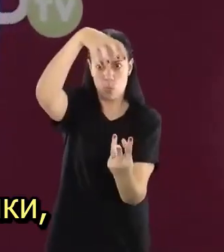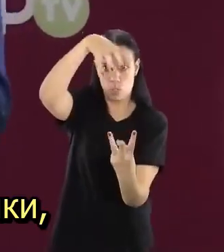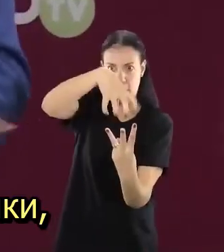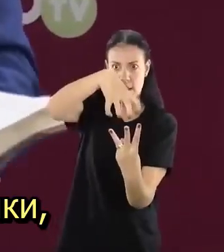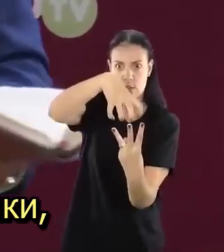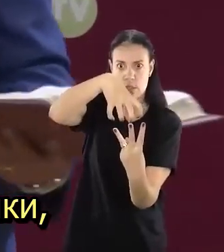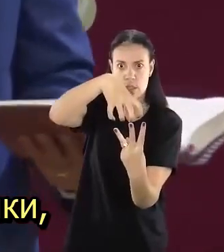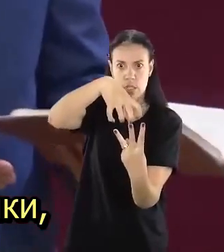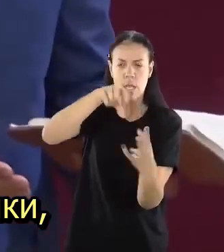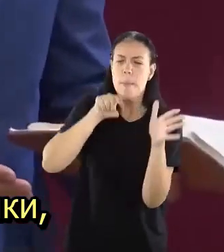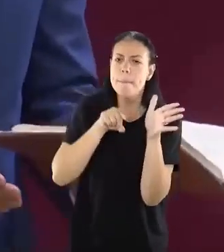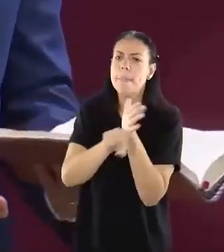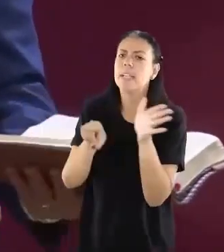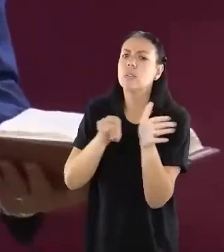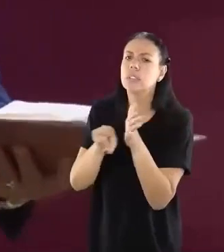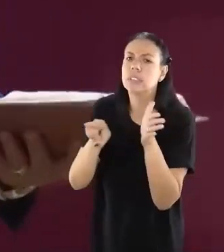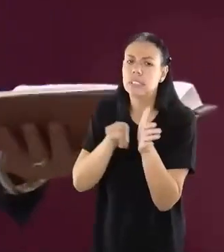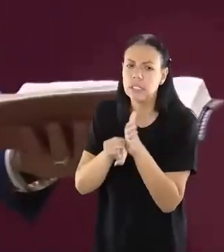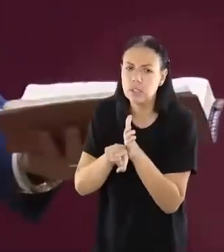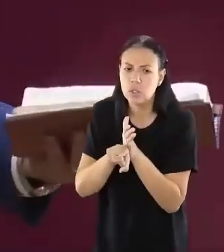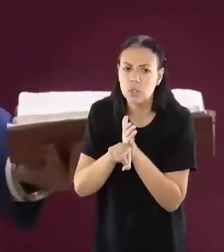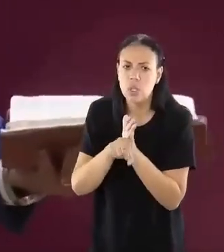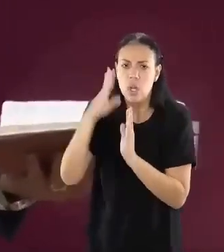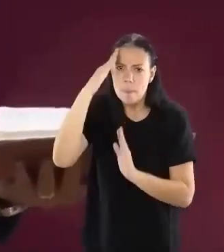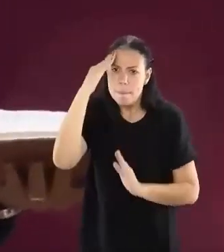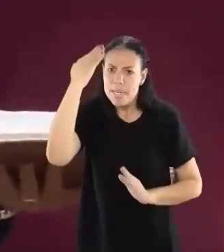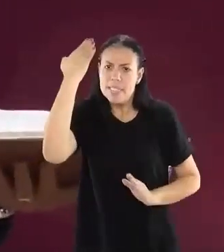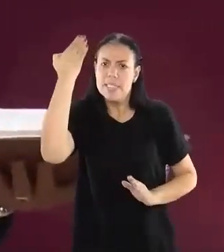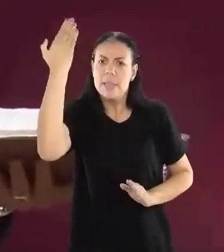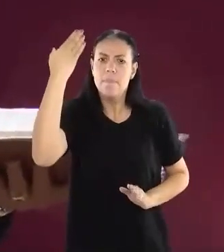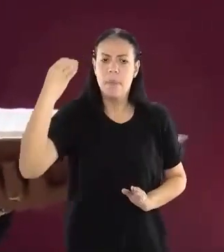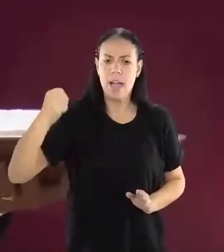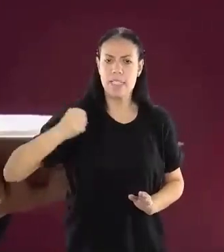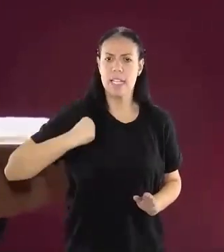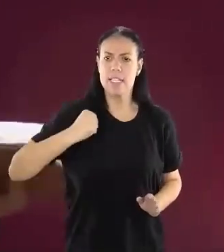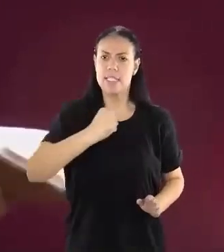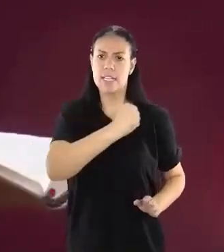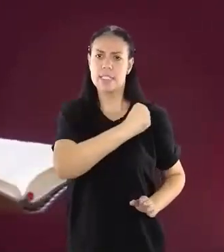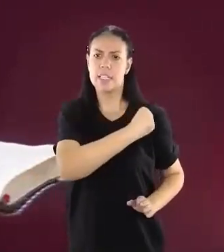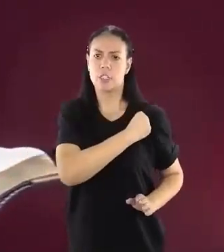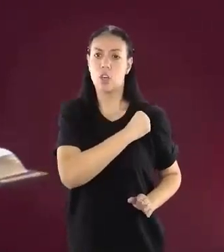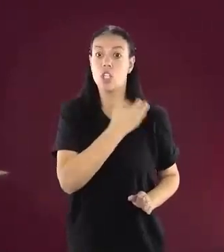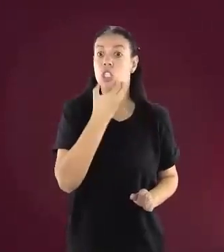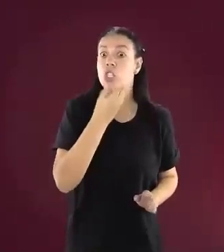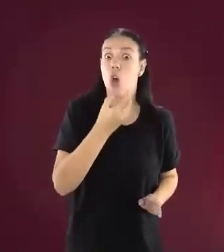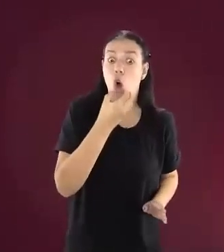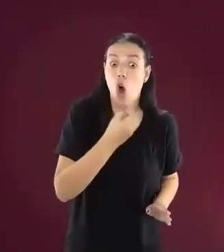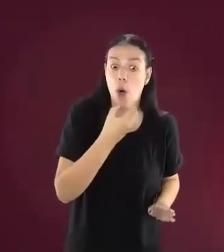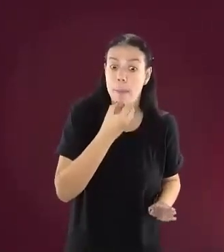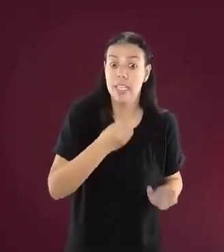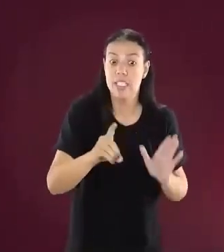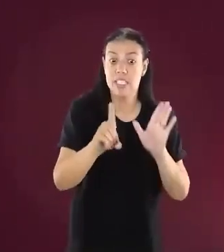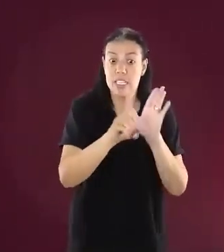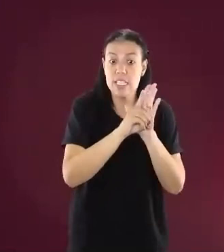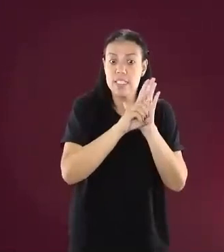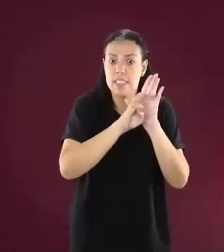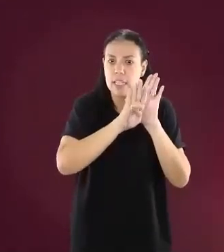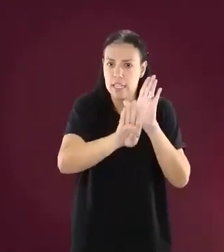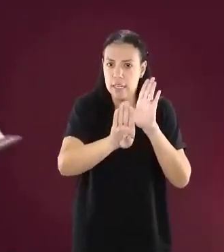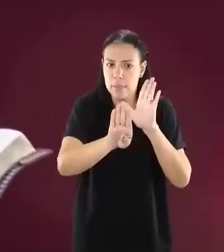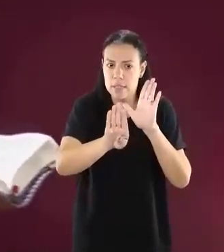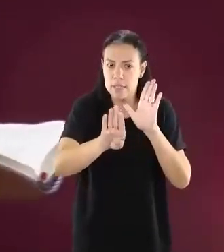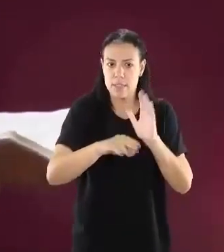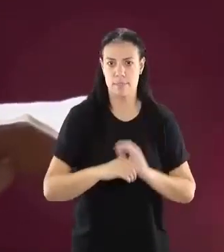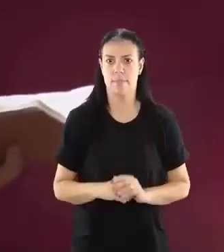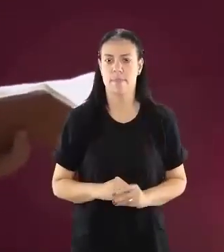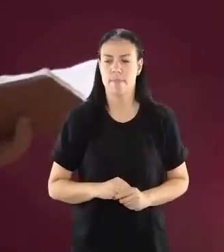sacerdotes, ali estavam os escribas, ali estava a palavra de Deus. E então eles vieram para saber com exatidão onde